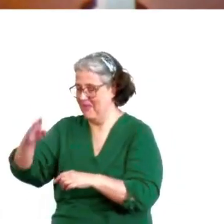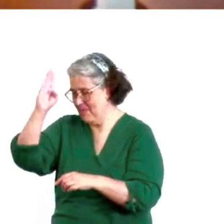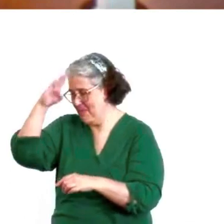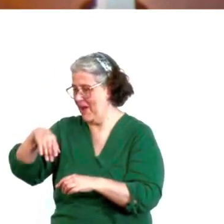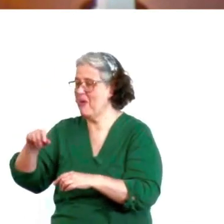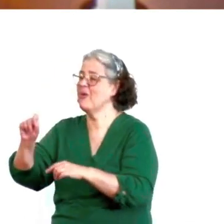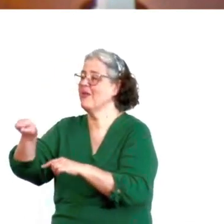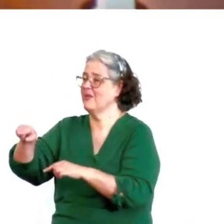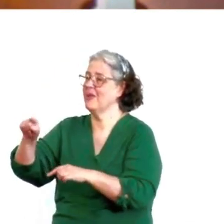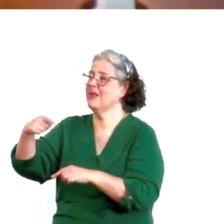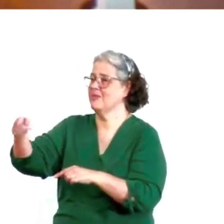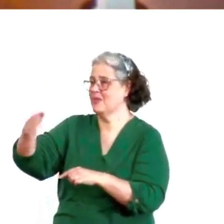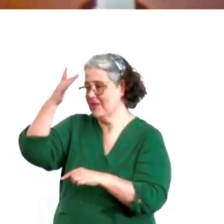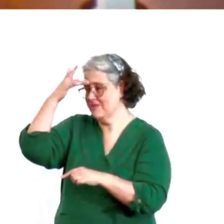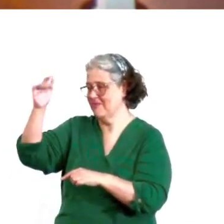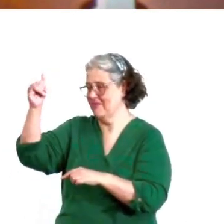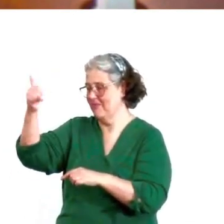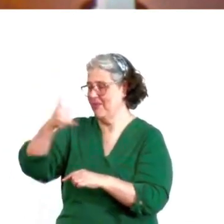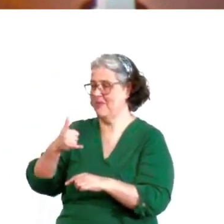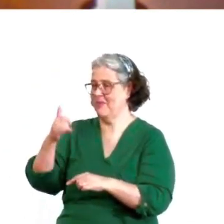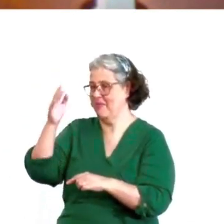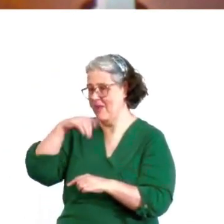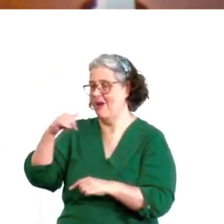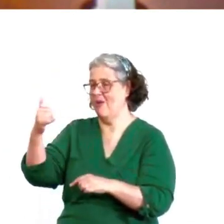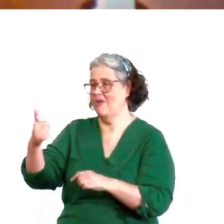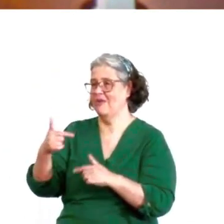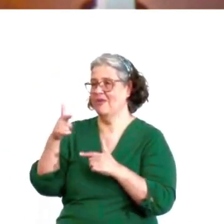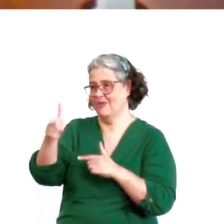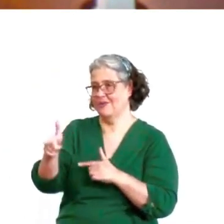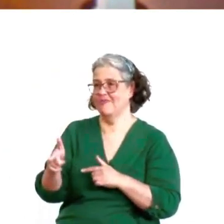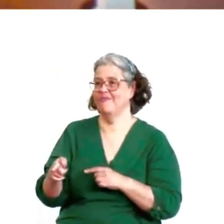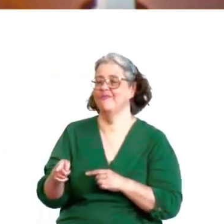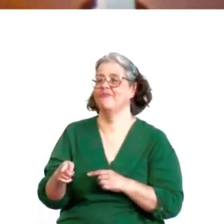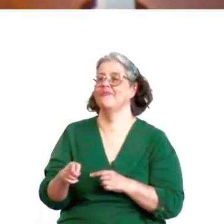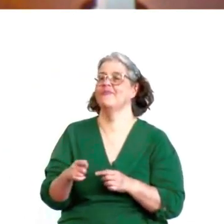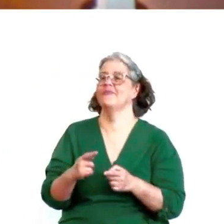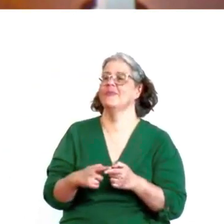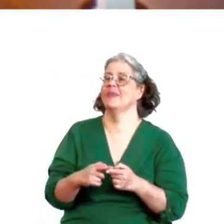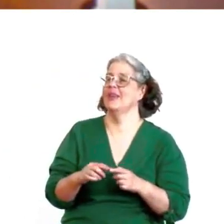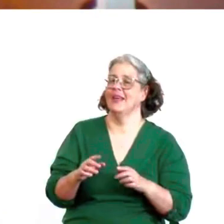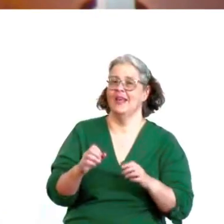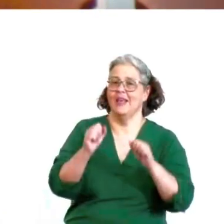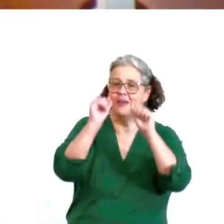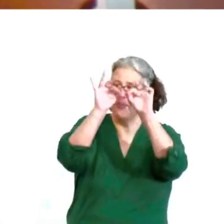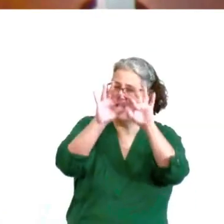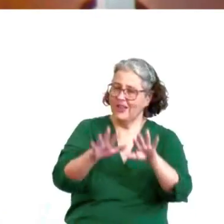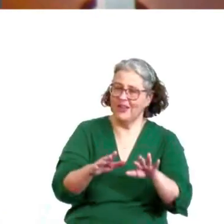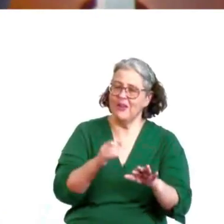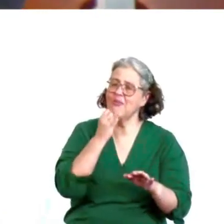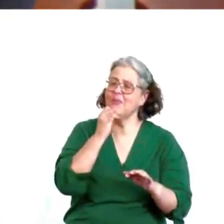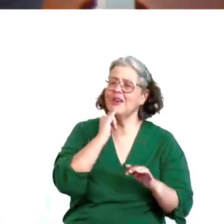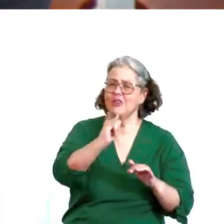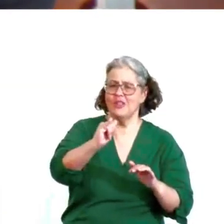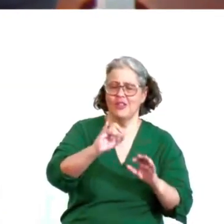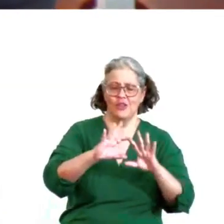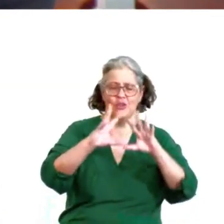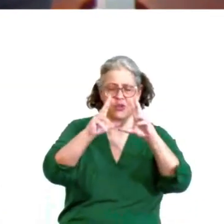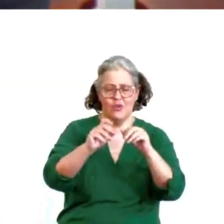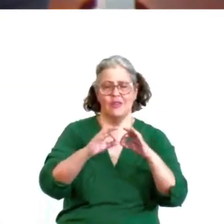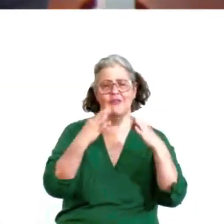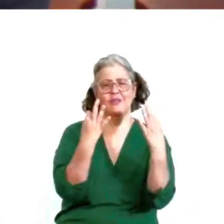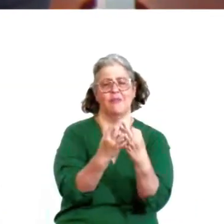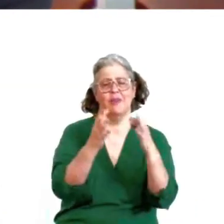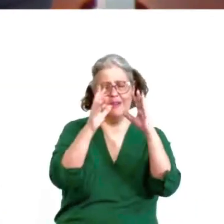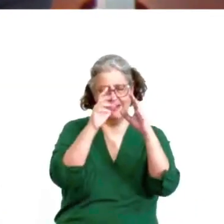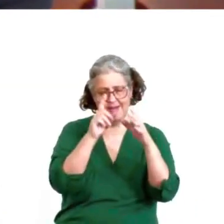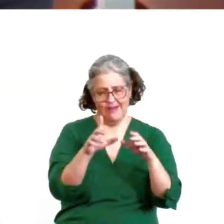ti serão benditas todas as famílias da terra. Veja como a fé de Abraão precisava ser uma fé